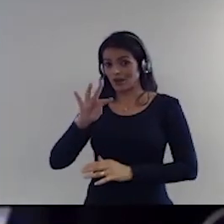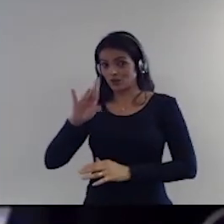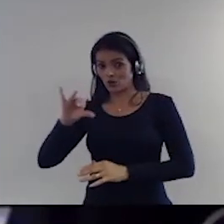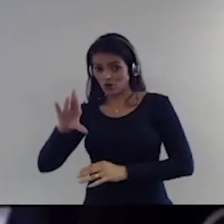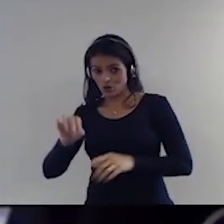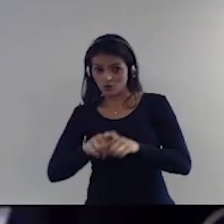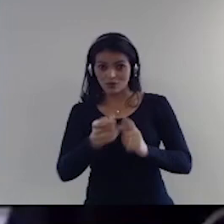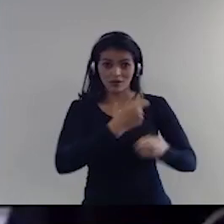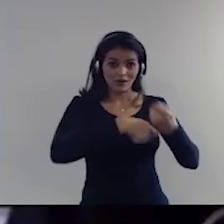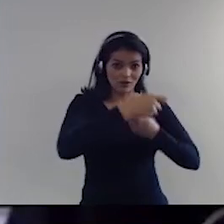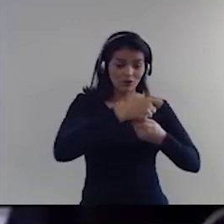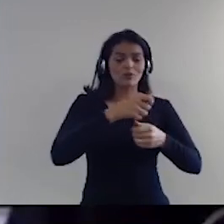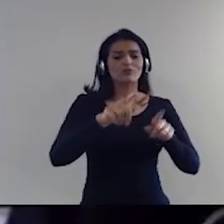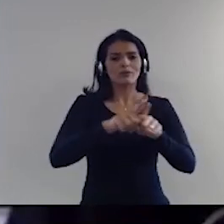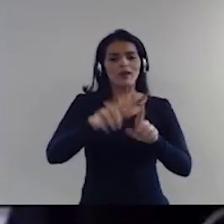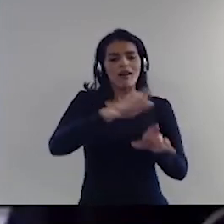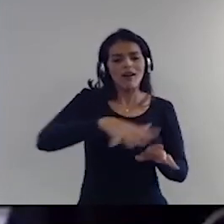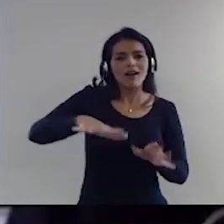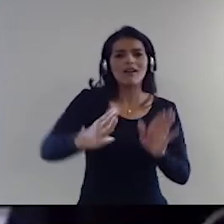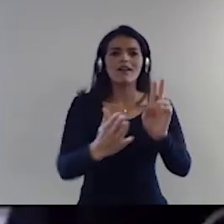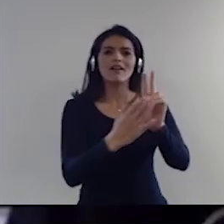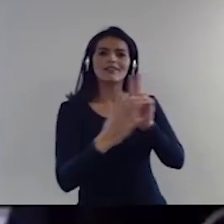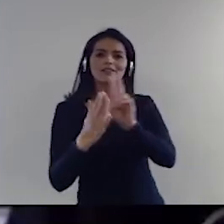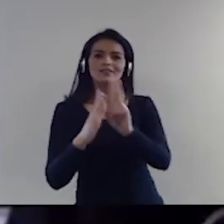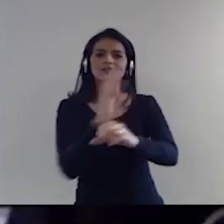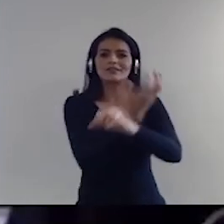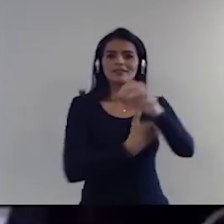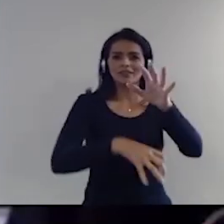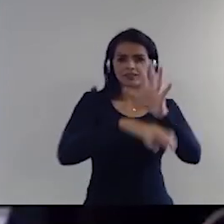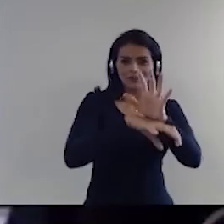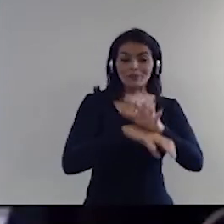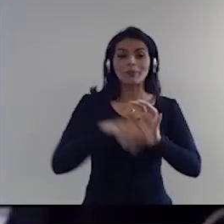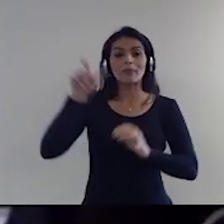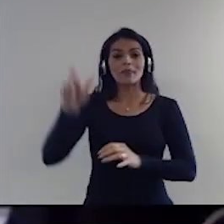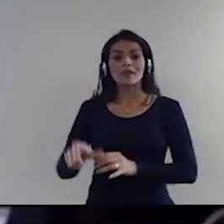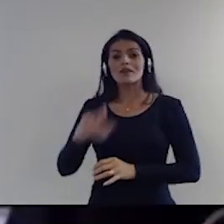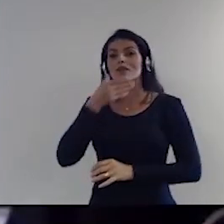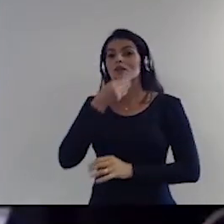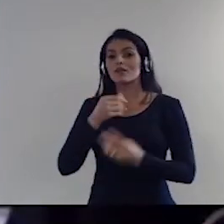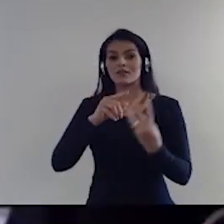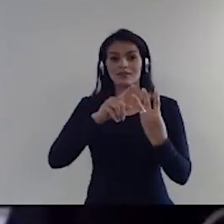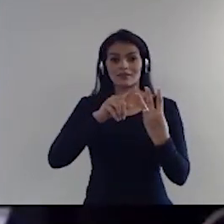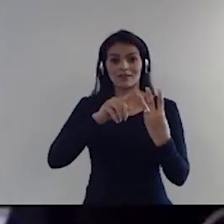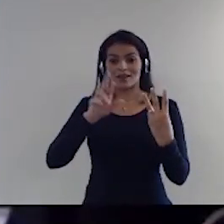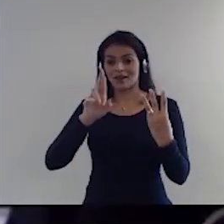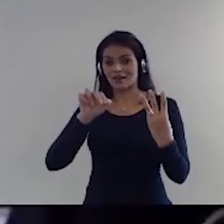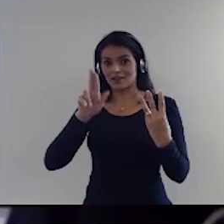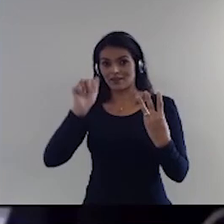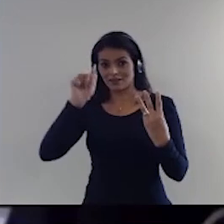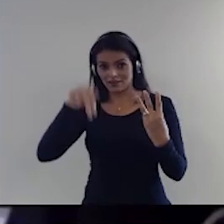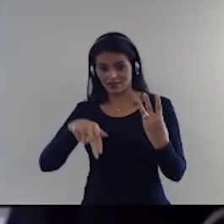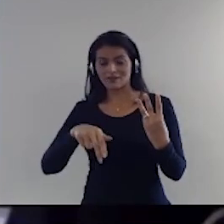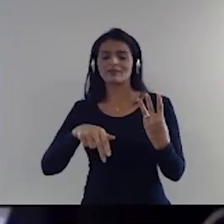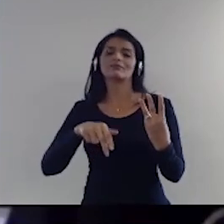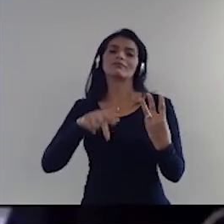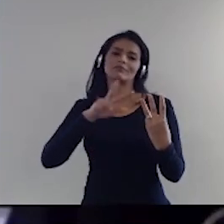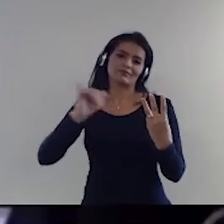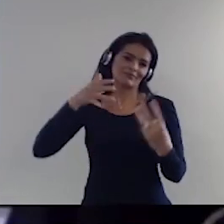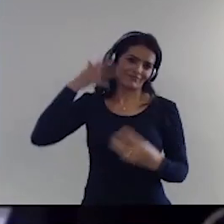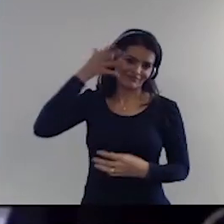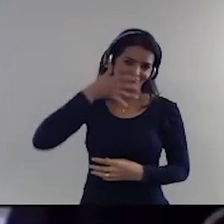Ambiental e Indígena. E, por fim, mas não menos importante, doutor Renan, compondo aqui o 3º palestrante do